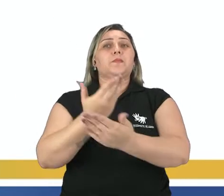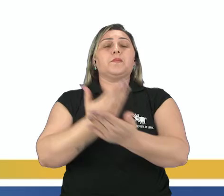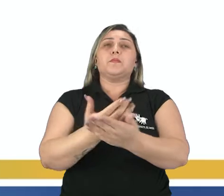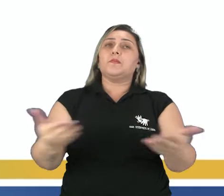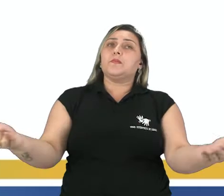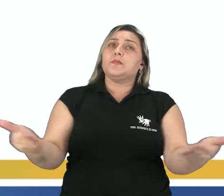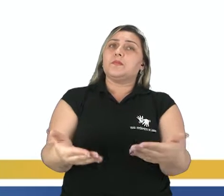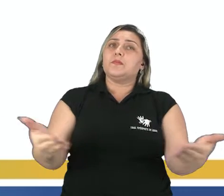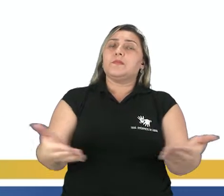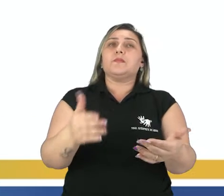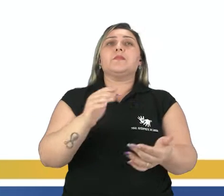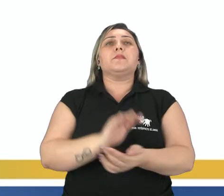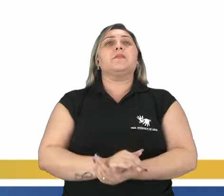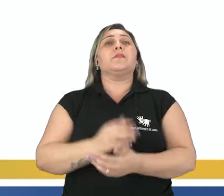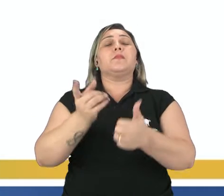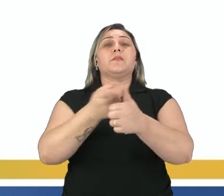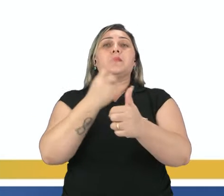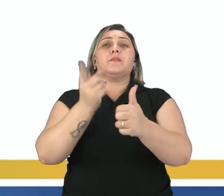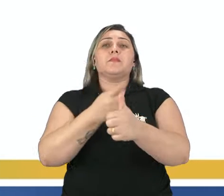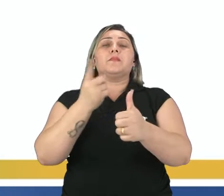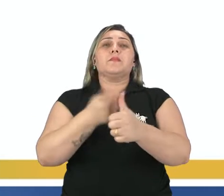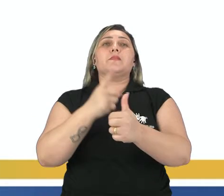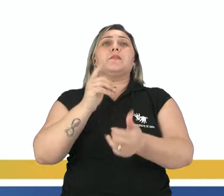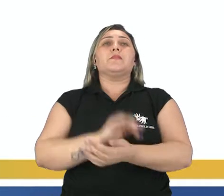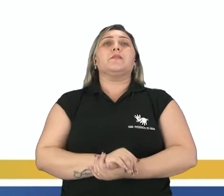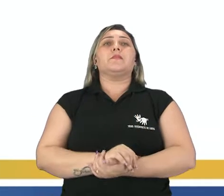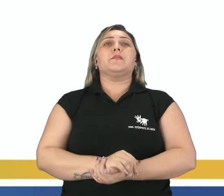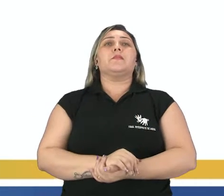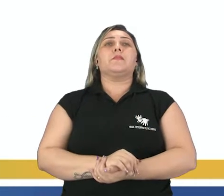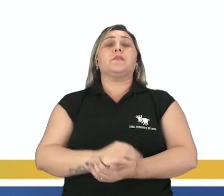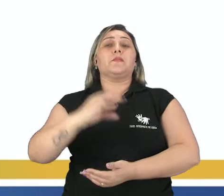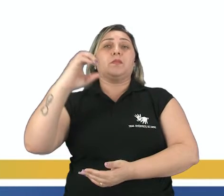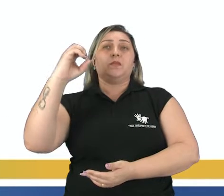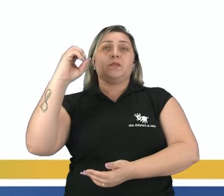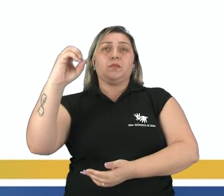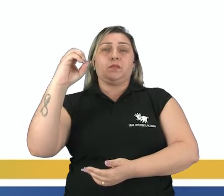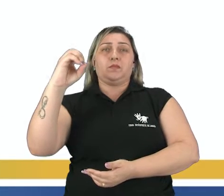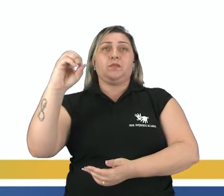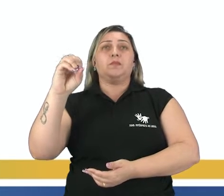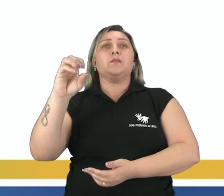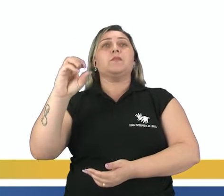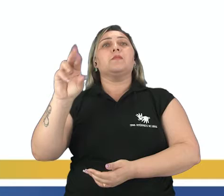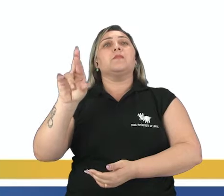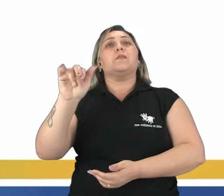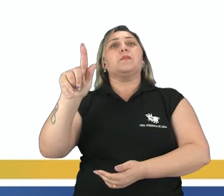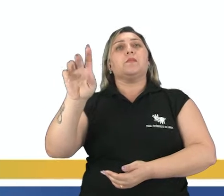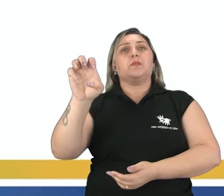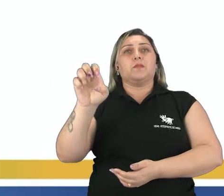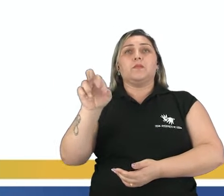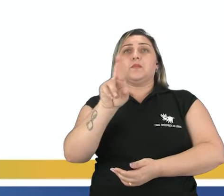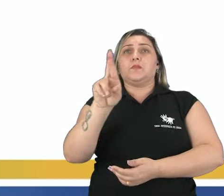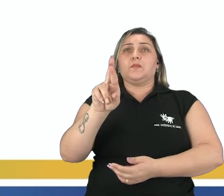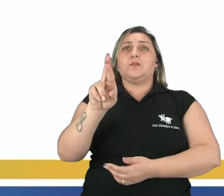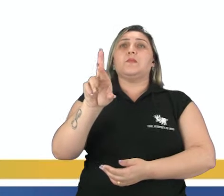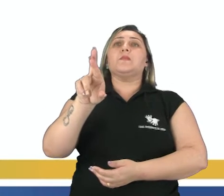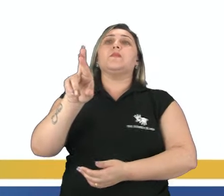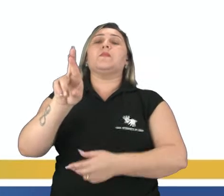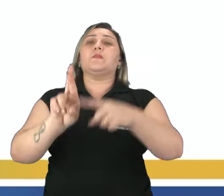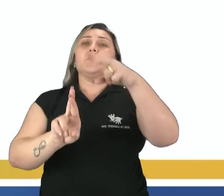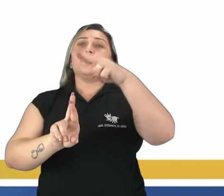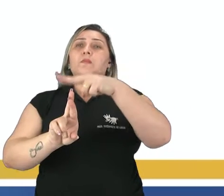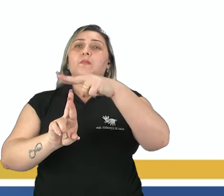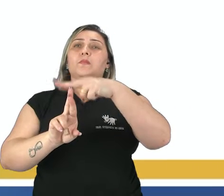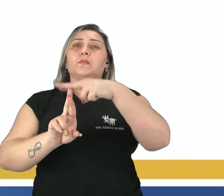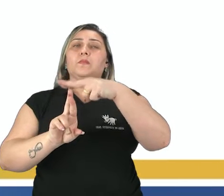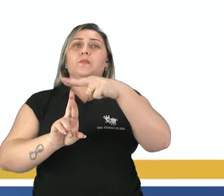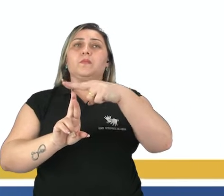hoje. E aí, a primeira delas, nós vamos considerar o O, a origem, e o R, o raio. A